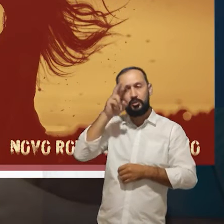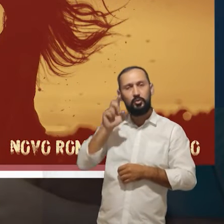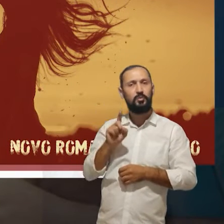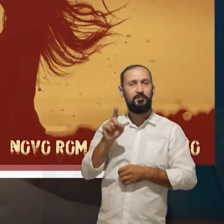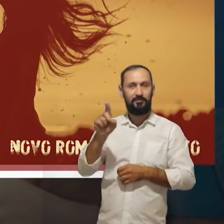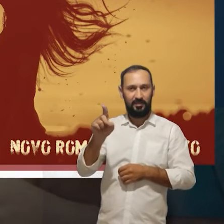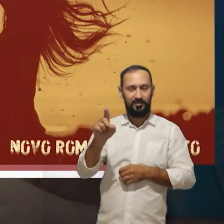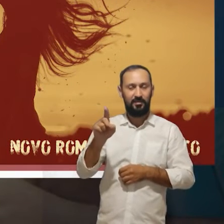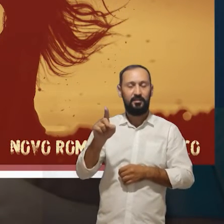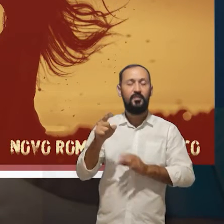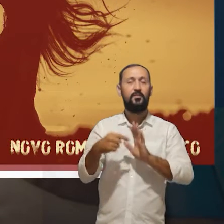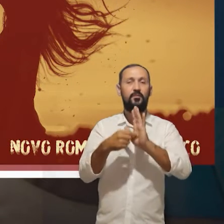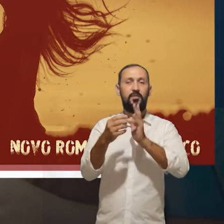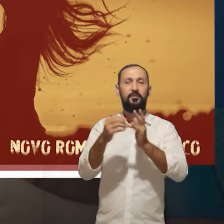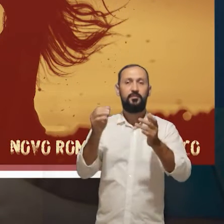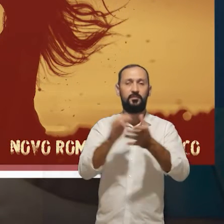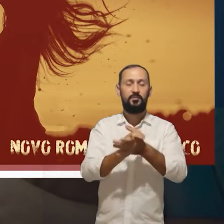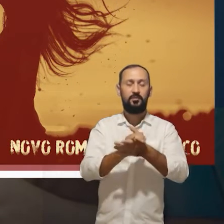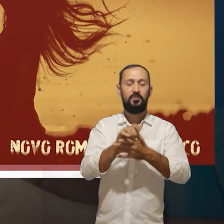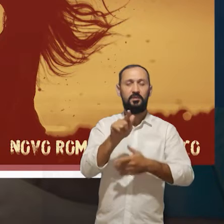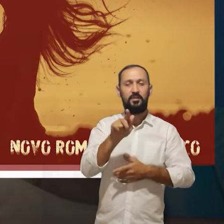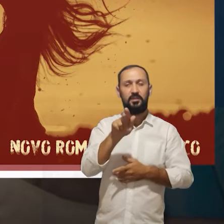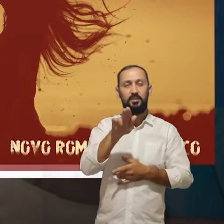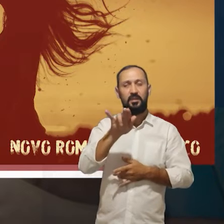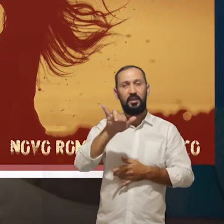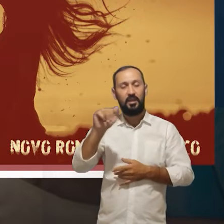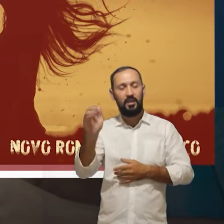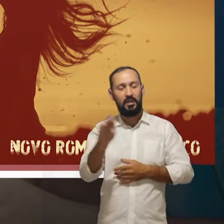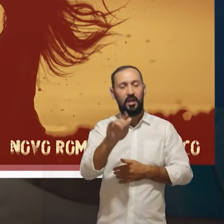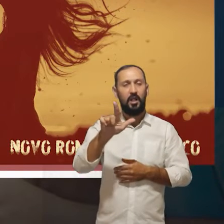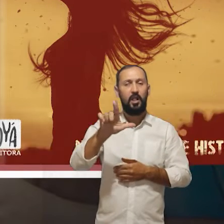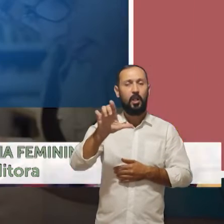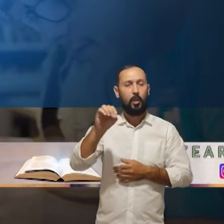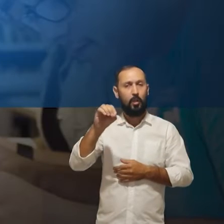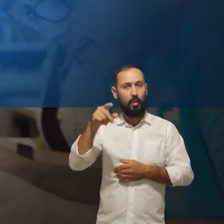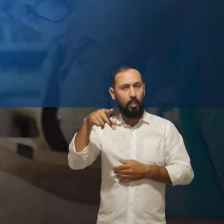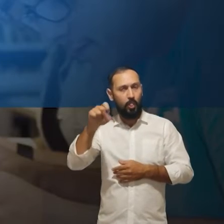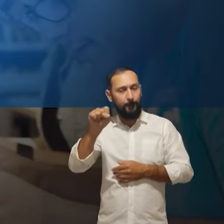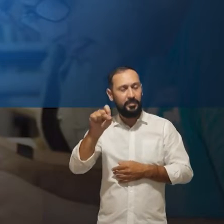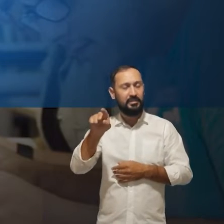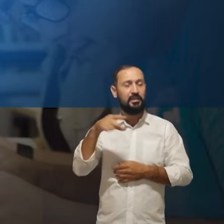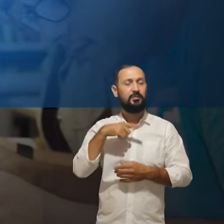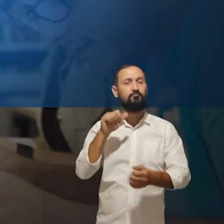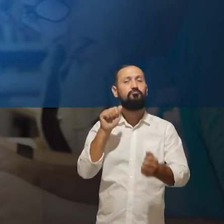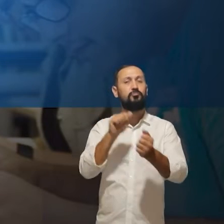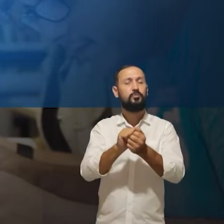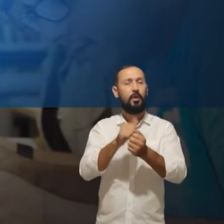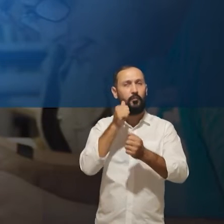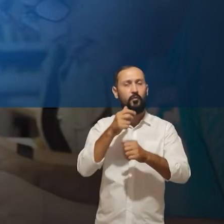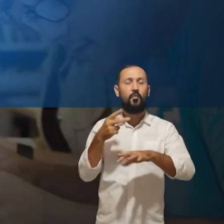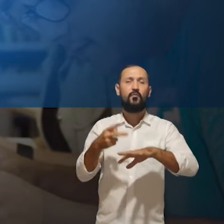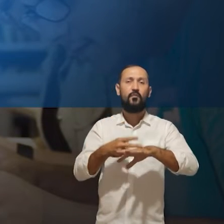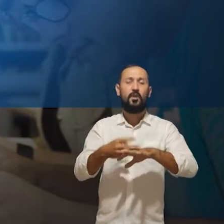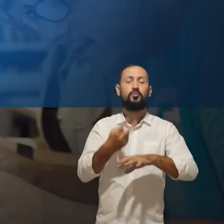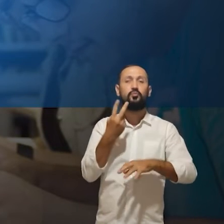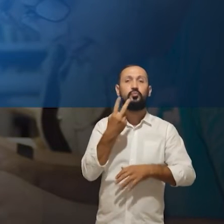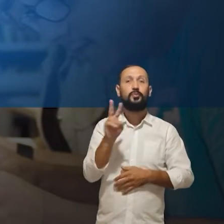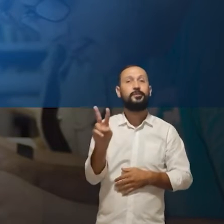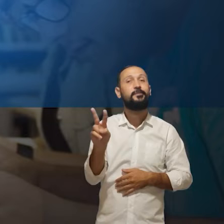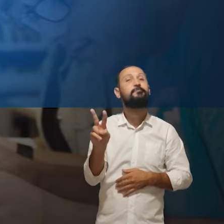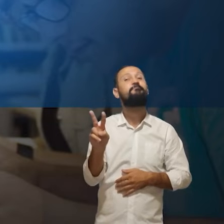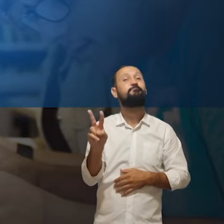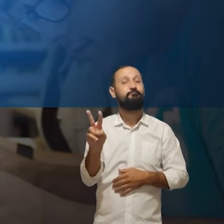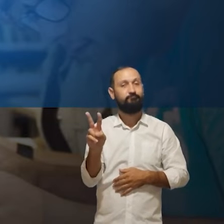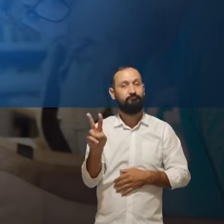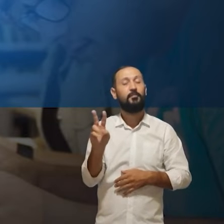Senhorinha Barbosa Lopes, que foi esposa de Guia Lopes da Laguna, ela esteve, João, viúva por 2